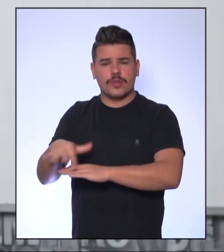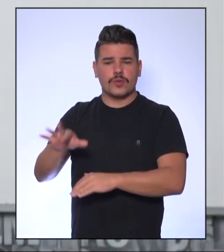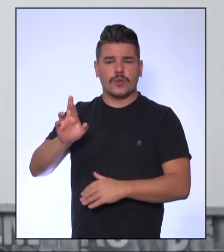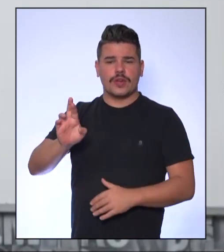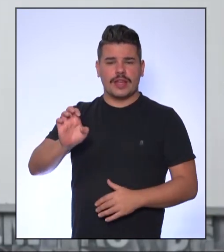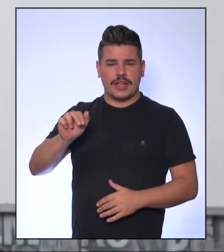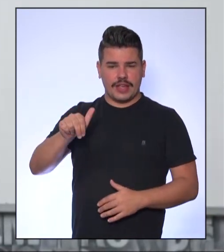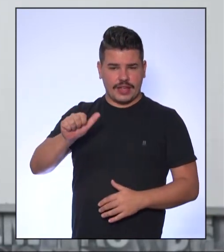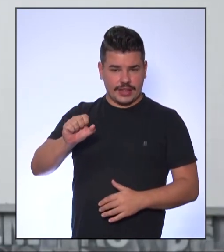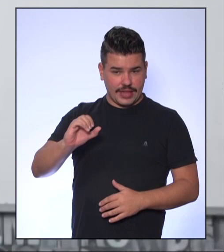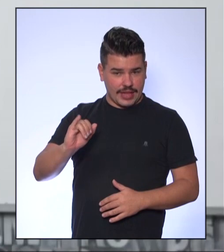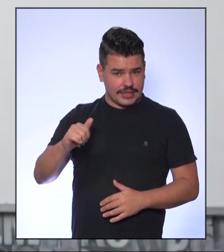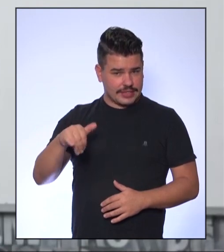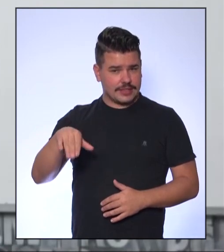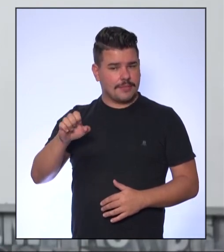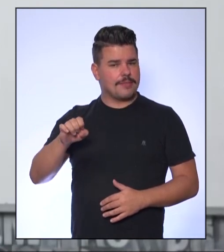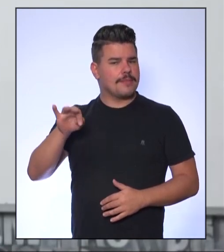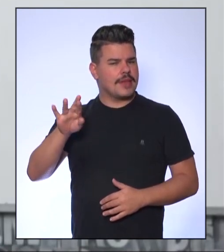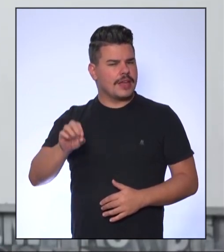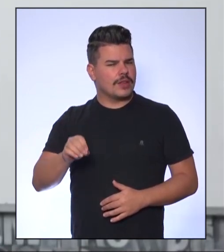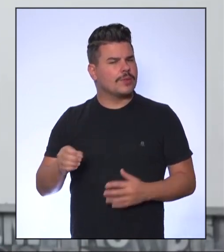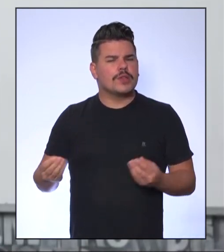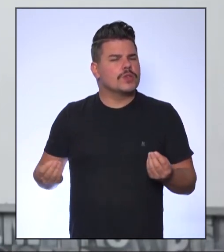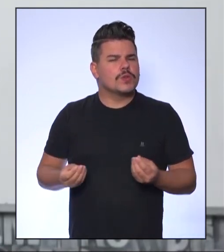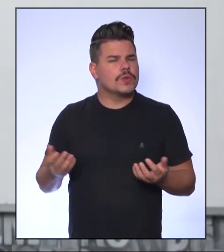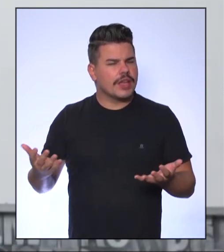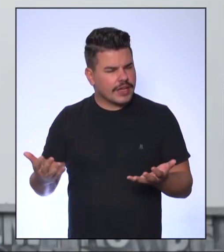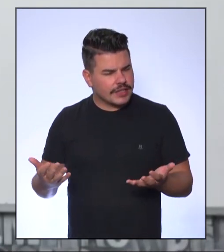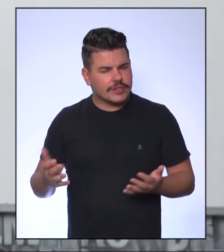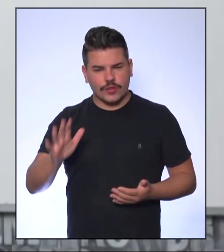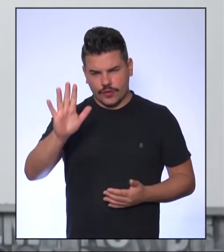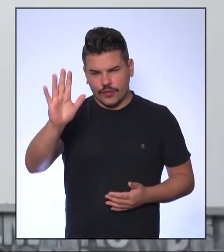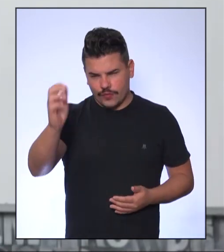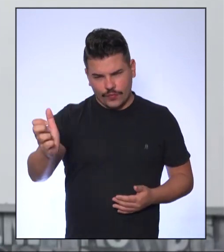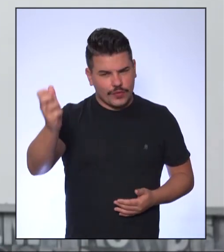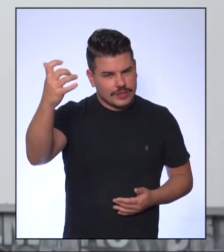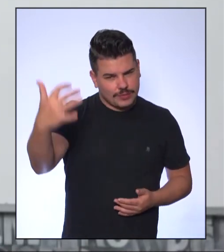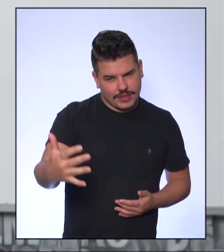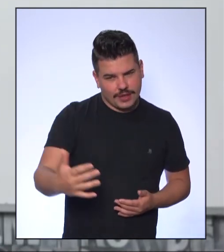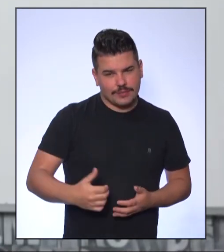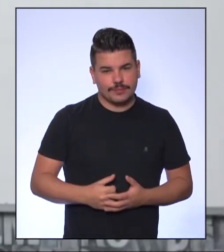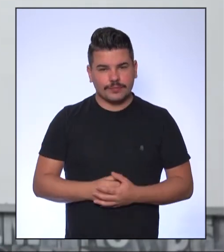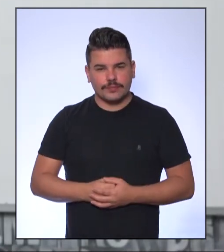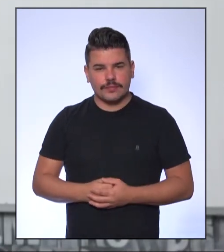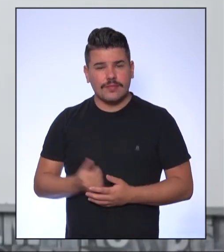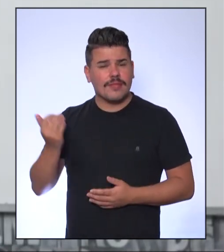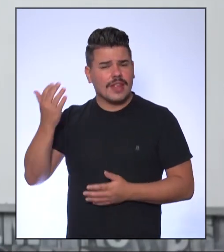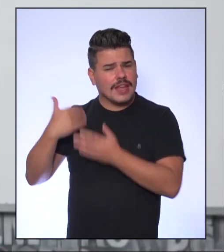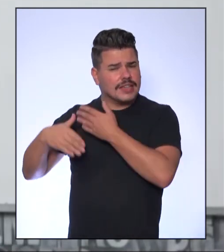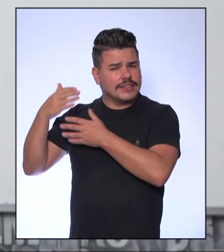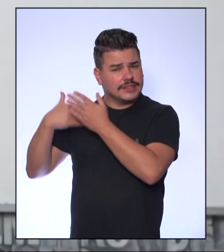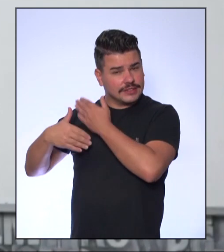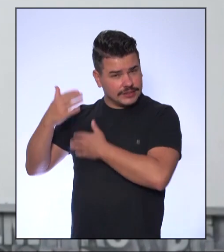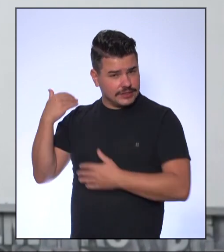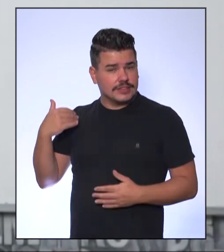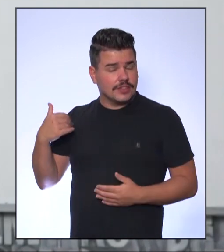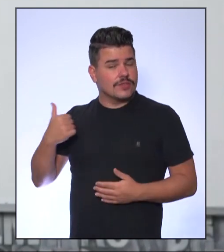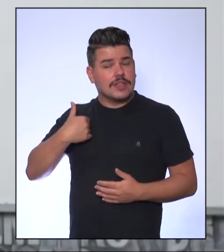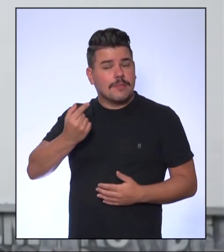que foi isso? Vem comigo. Agora, olha só, quando nós pensamos